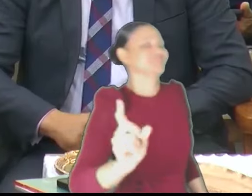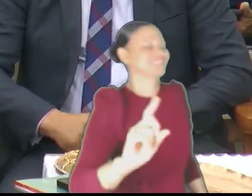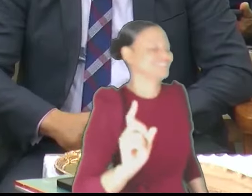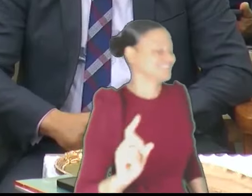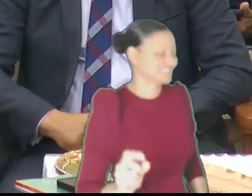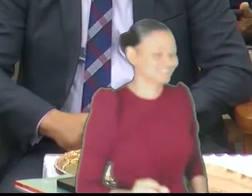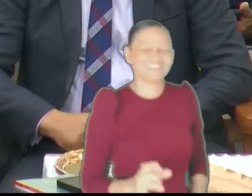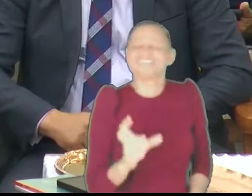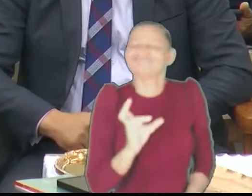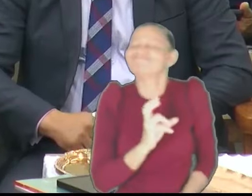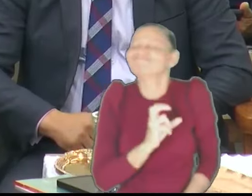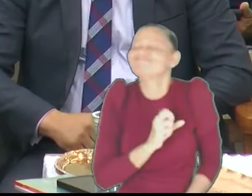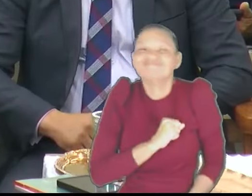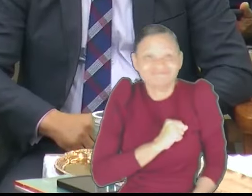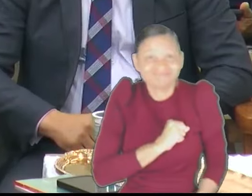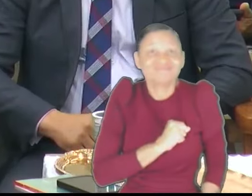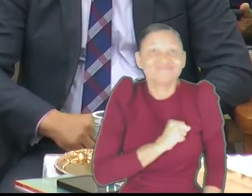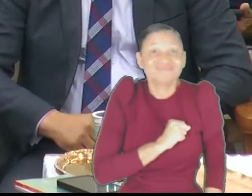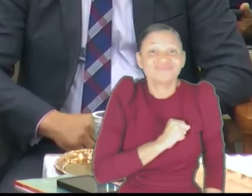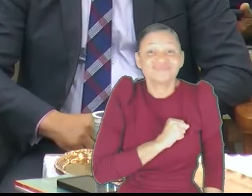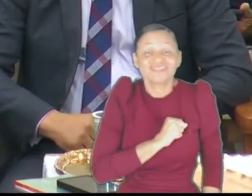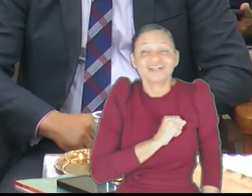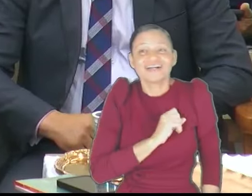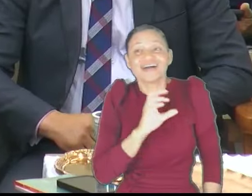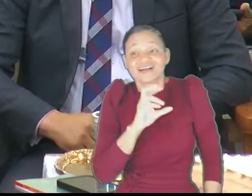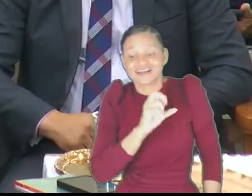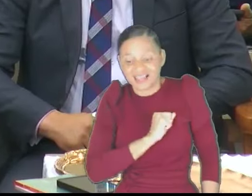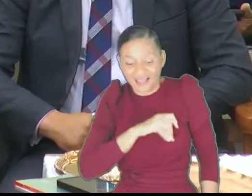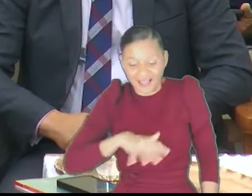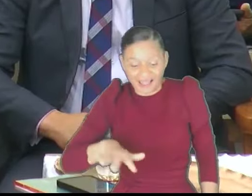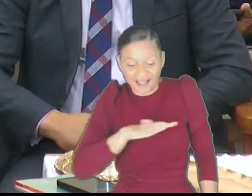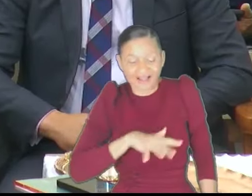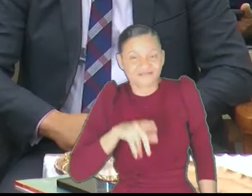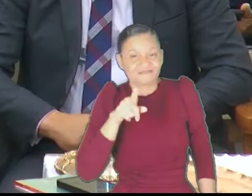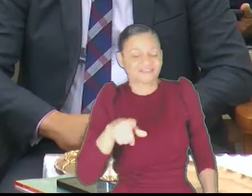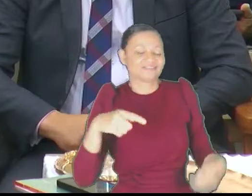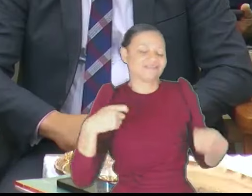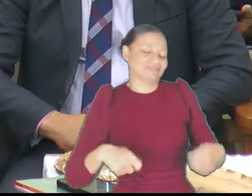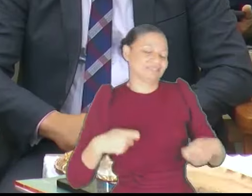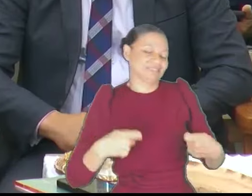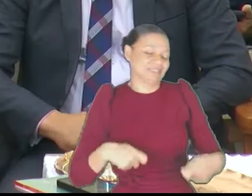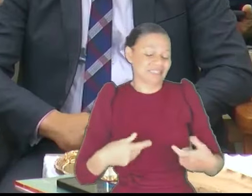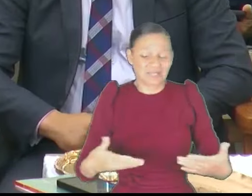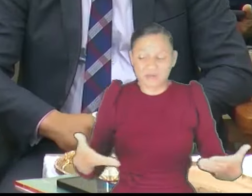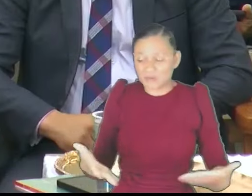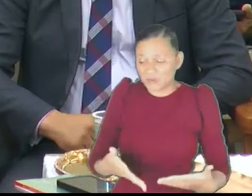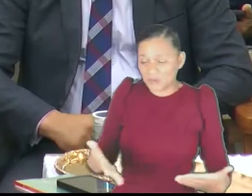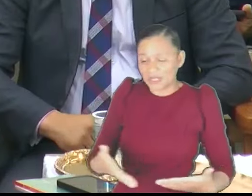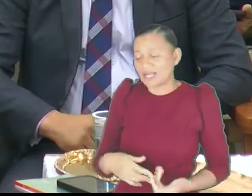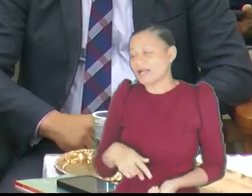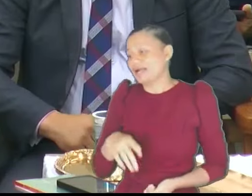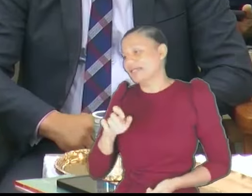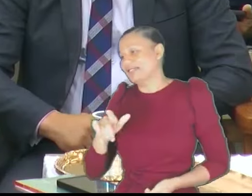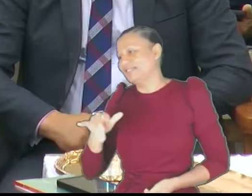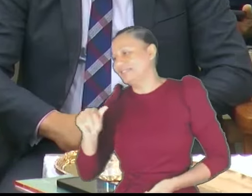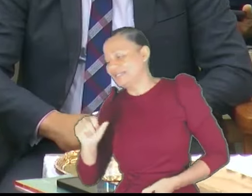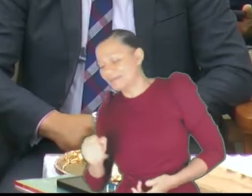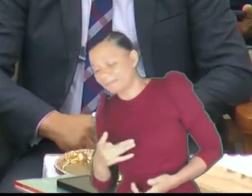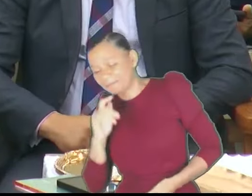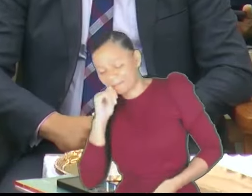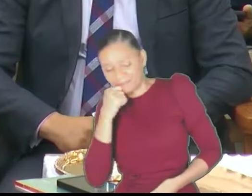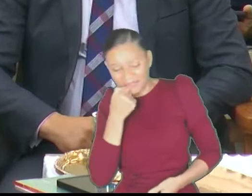Ah, eu amo isso. Ele vem na área que você necessita. Ah, eu estou precisando agora. Ô Elias, agora não é pão nem